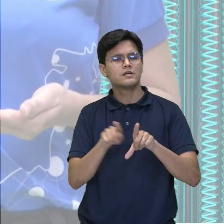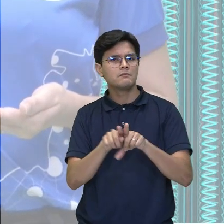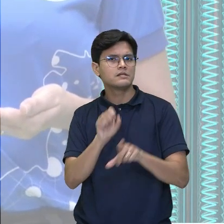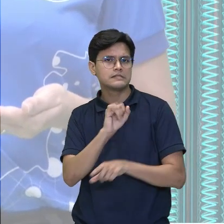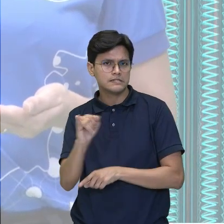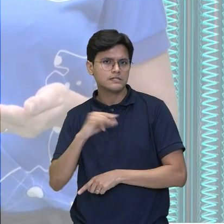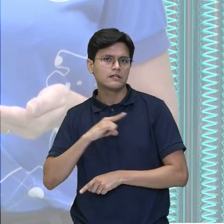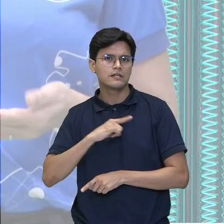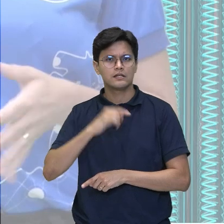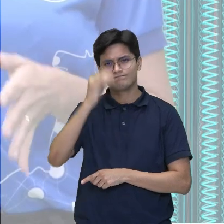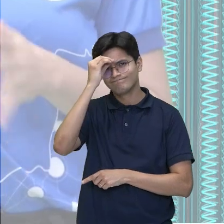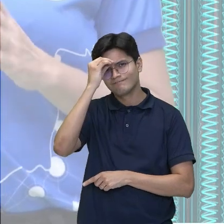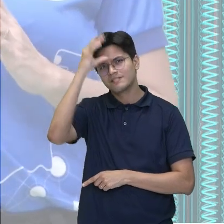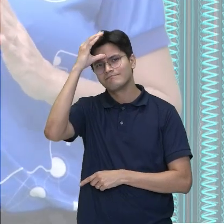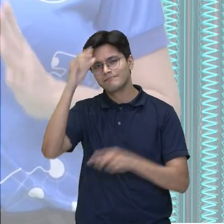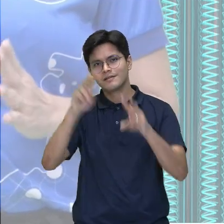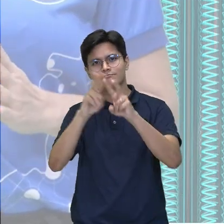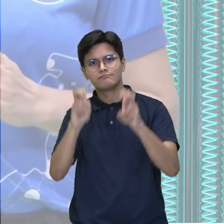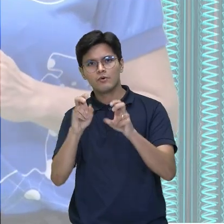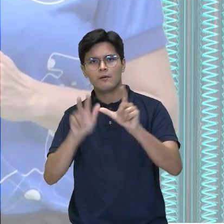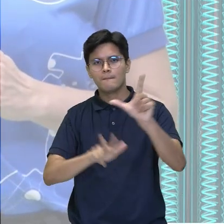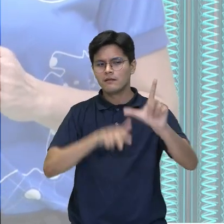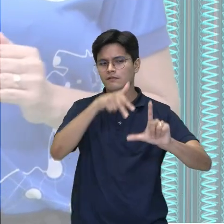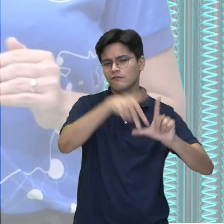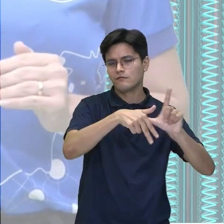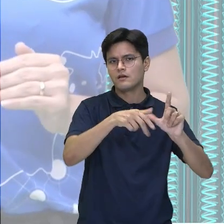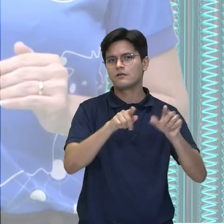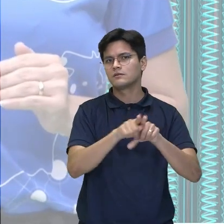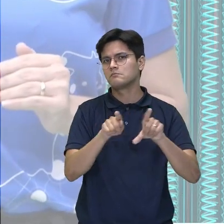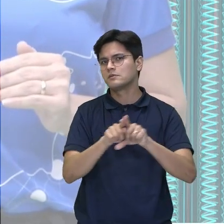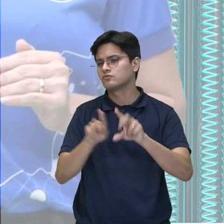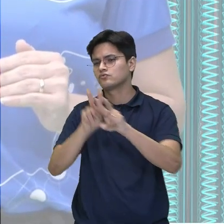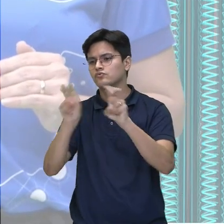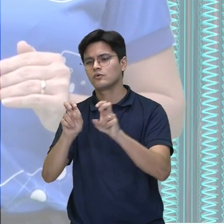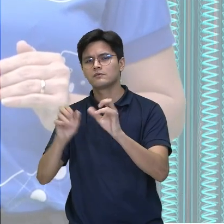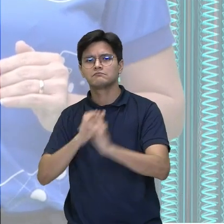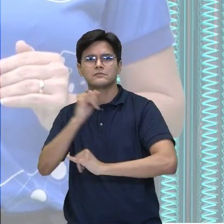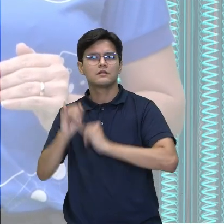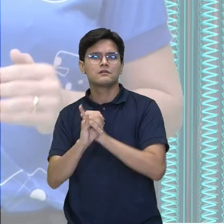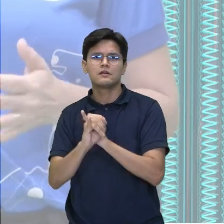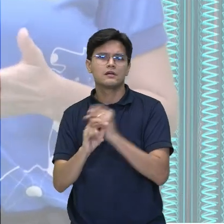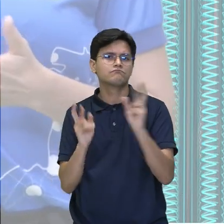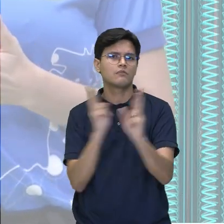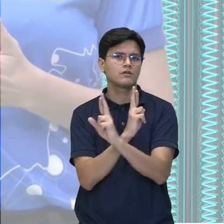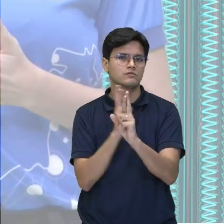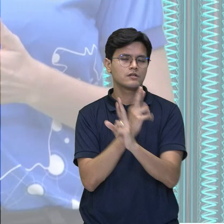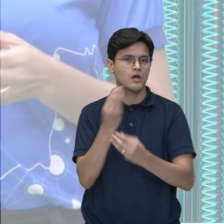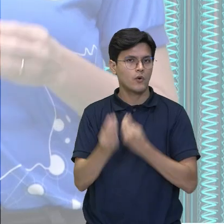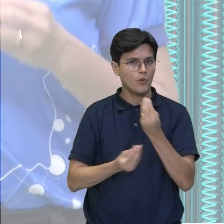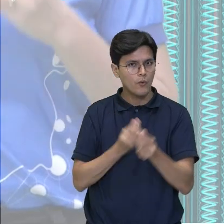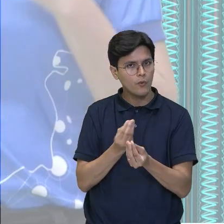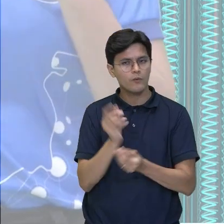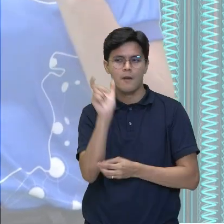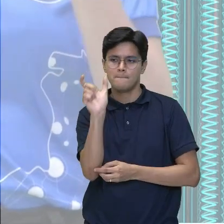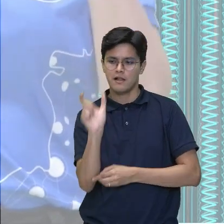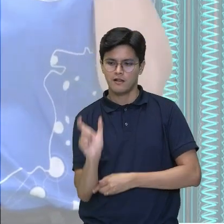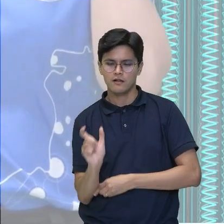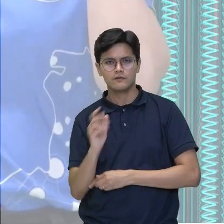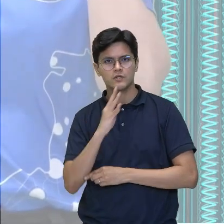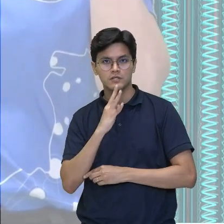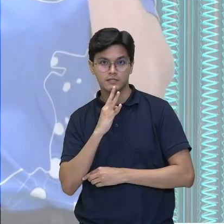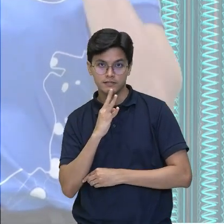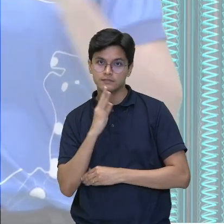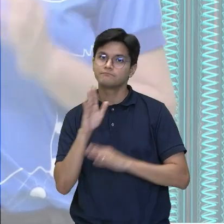Conhece? Conhece a internet? Ótimo, melhor ainda. Conhece as palavras que estão aqui? Ok? Então, tudo isso você